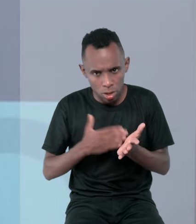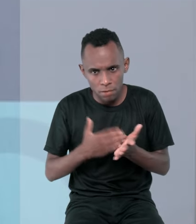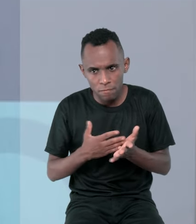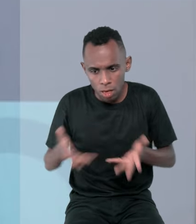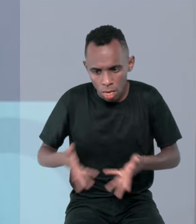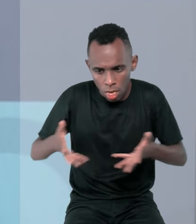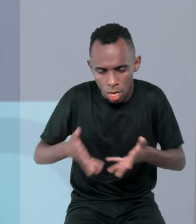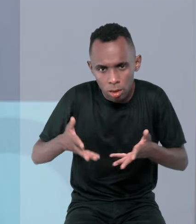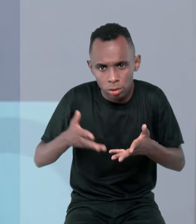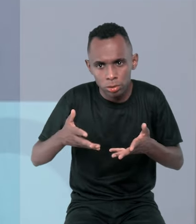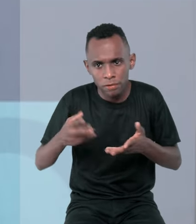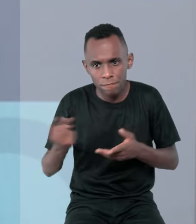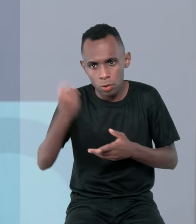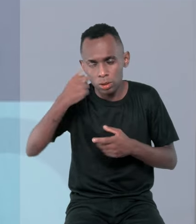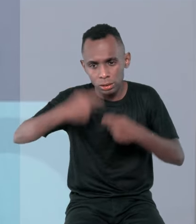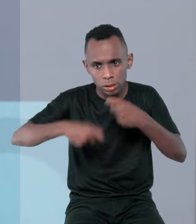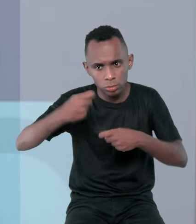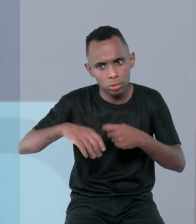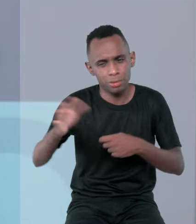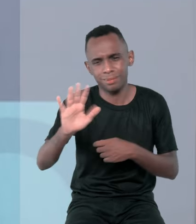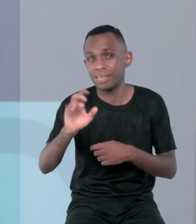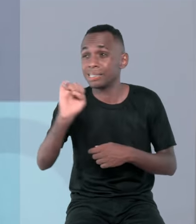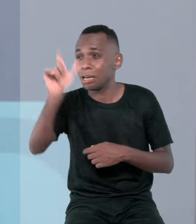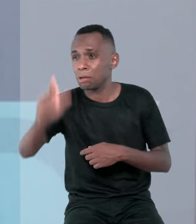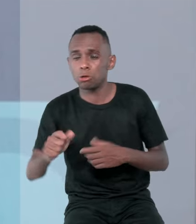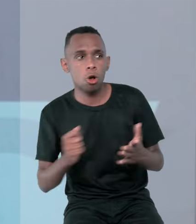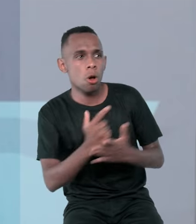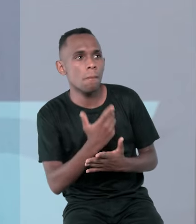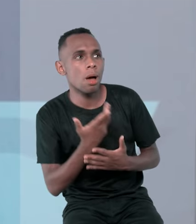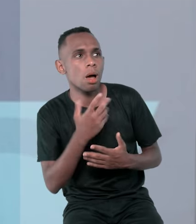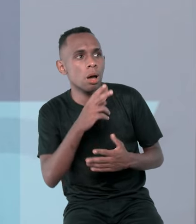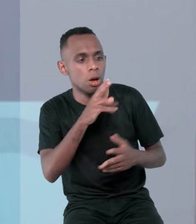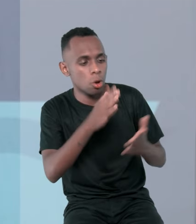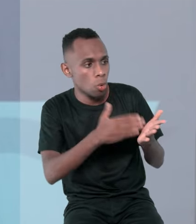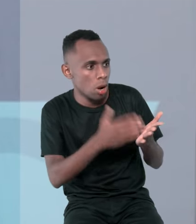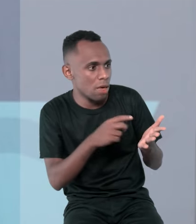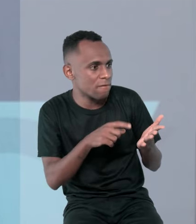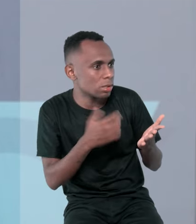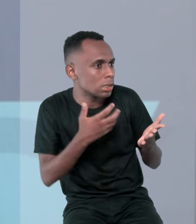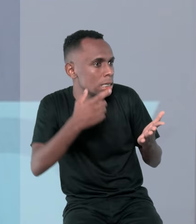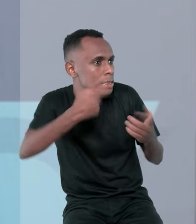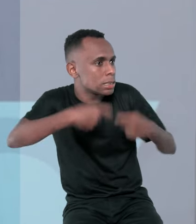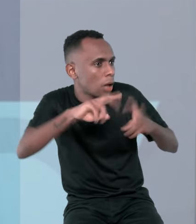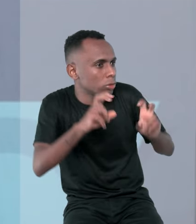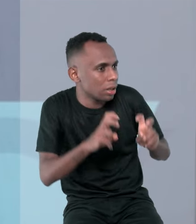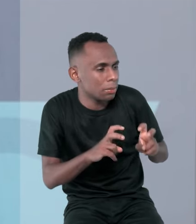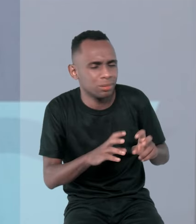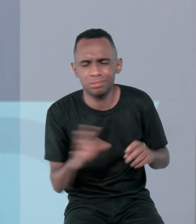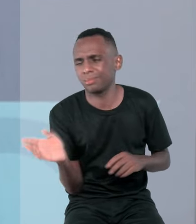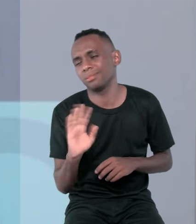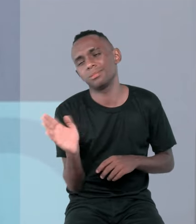gente? Se alguém for comprar o livro achando que vai ficar um pouco frustrado,